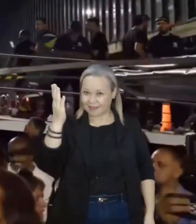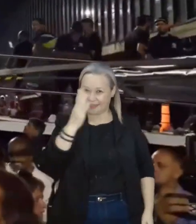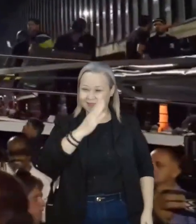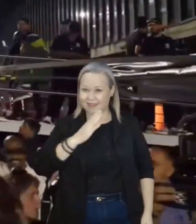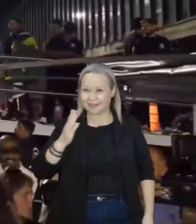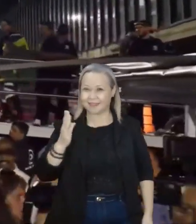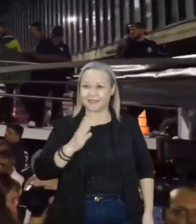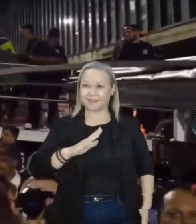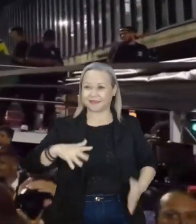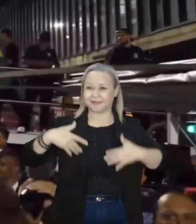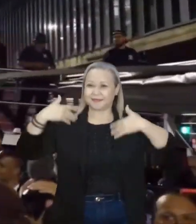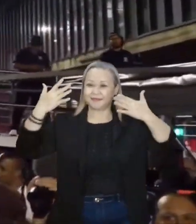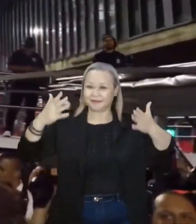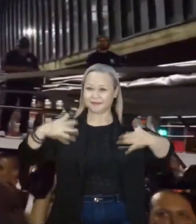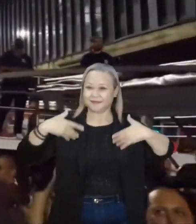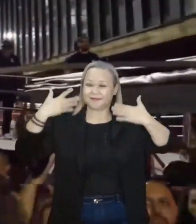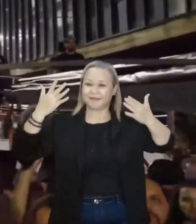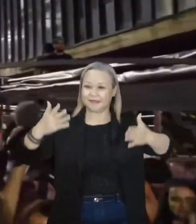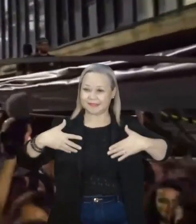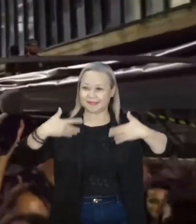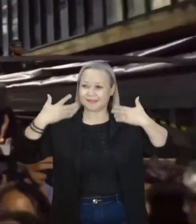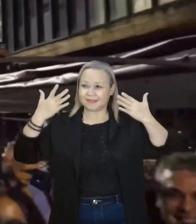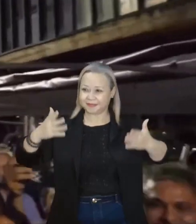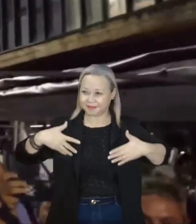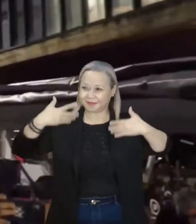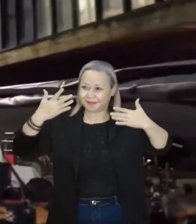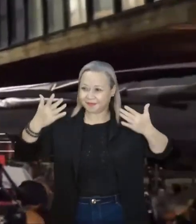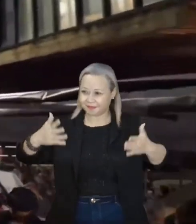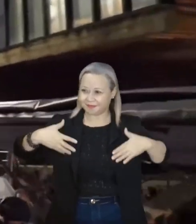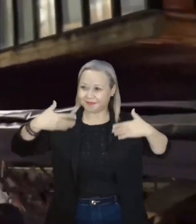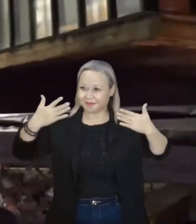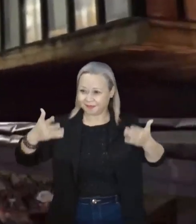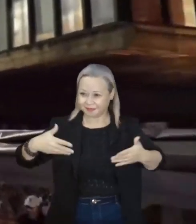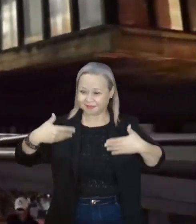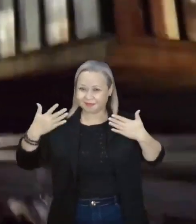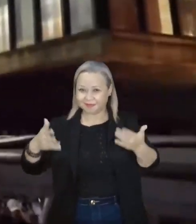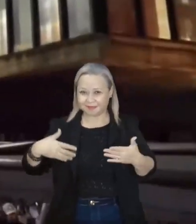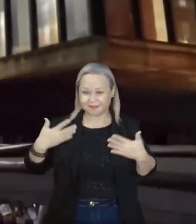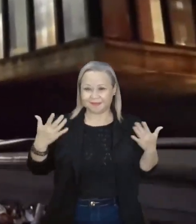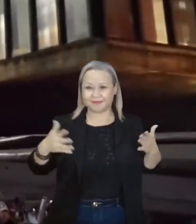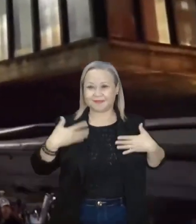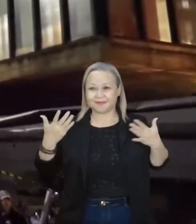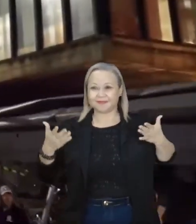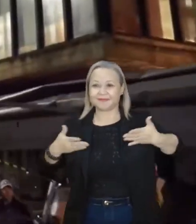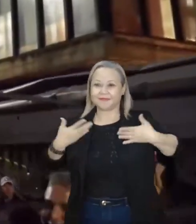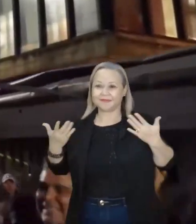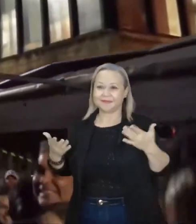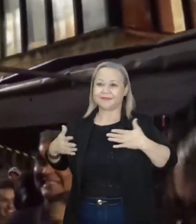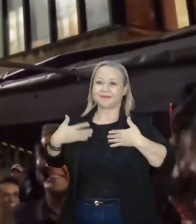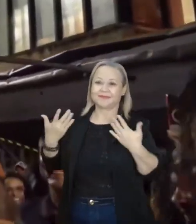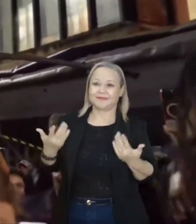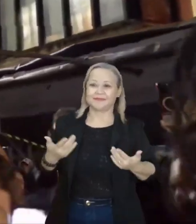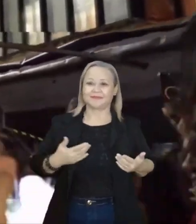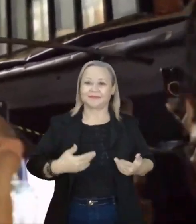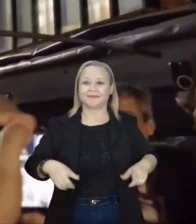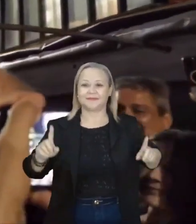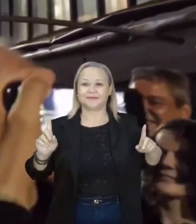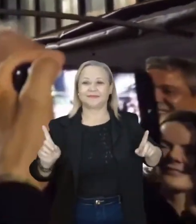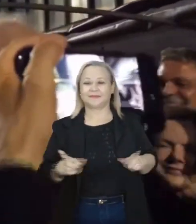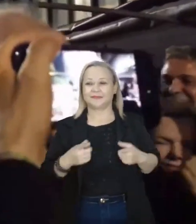Alegria! Randolfo e todos os amigos, Simone Terra, Tiago, todos, Bolo, Haddad.